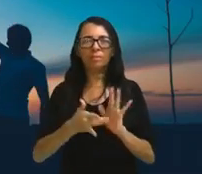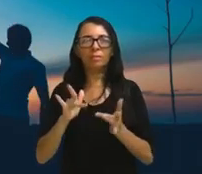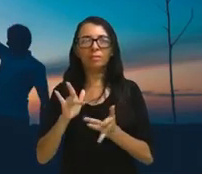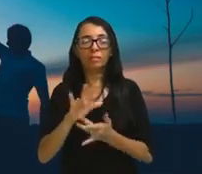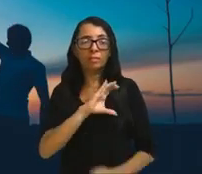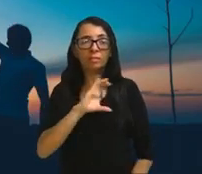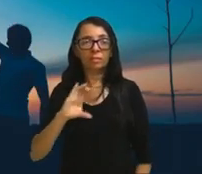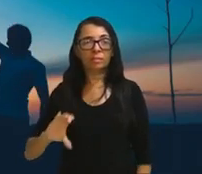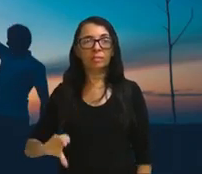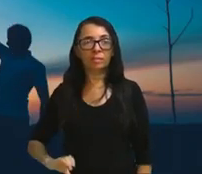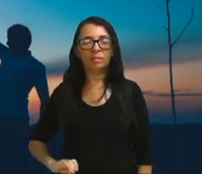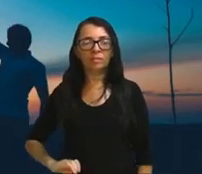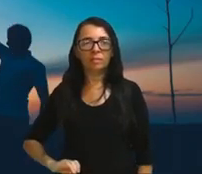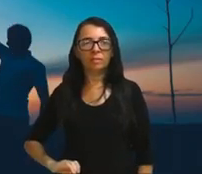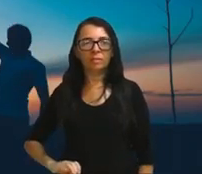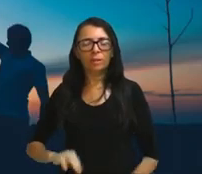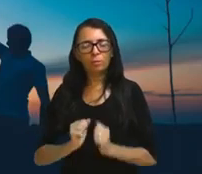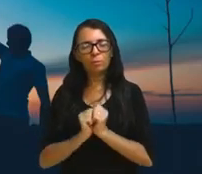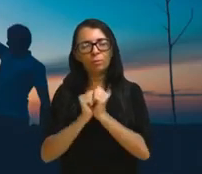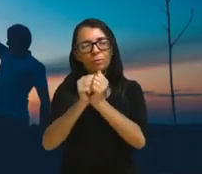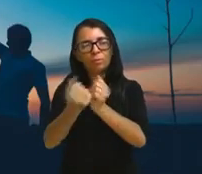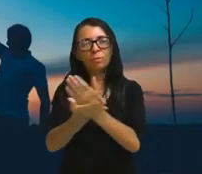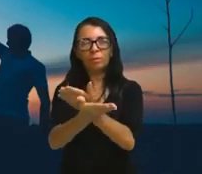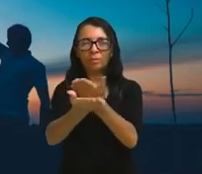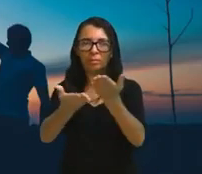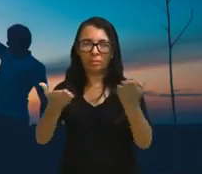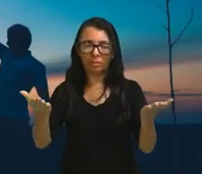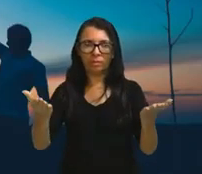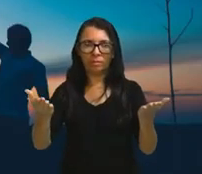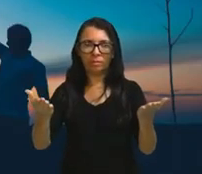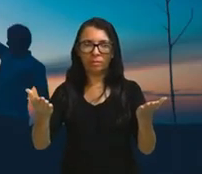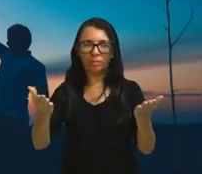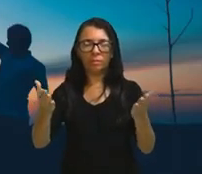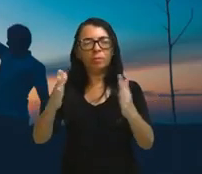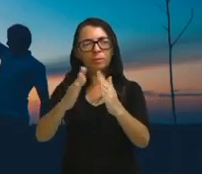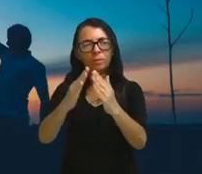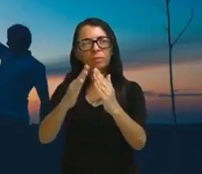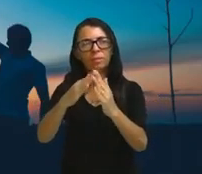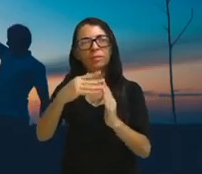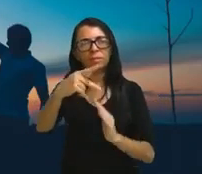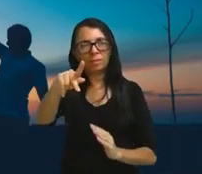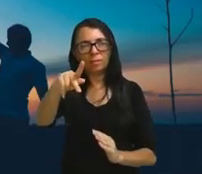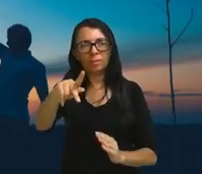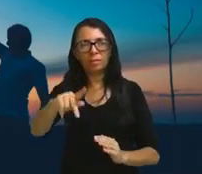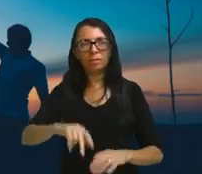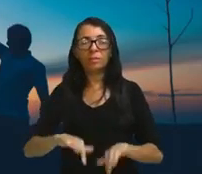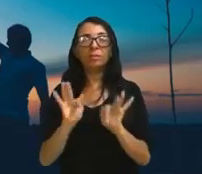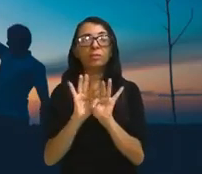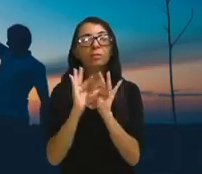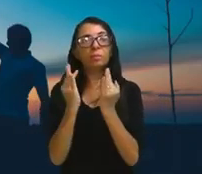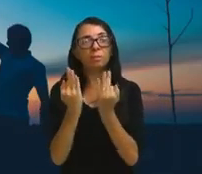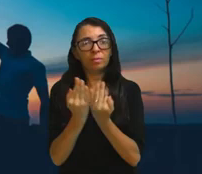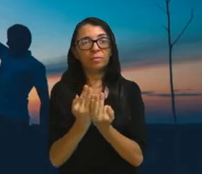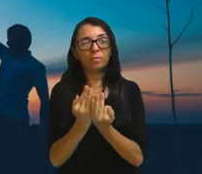casa, com sua família. E eu convido você a